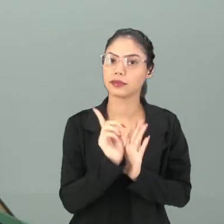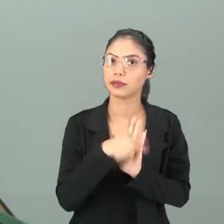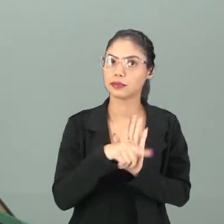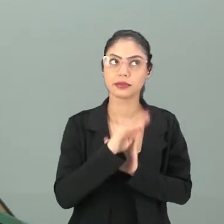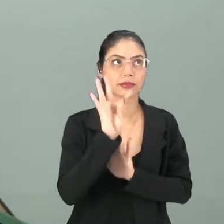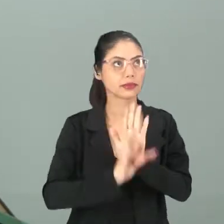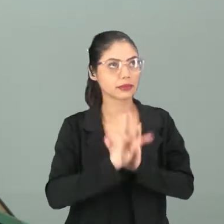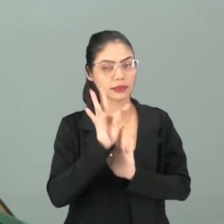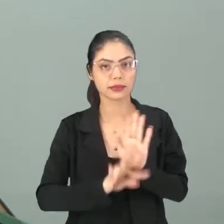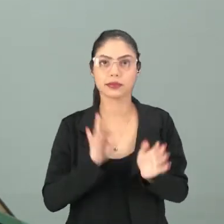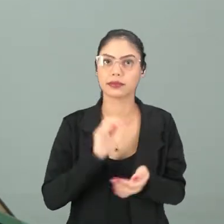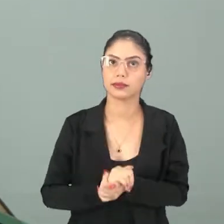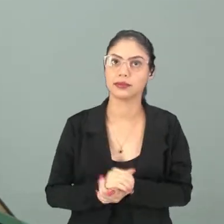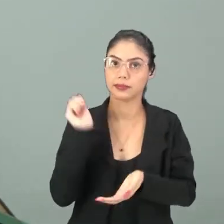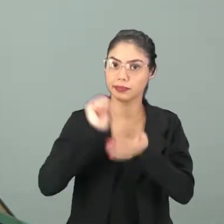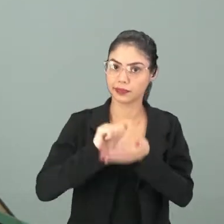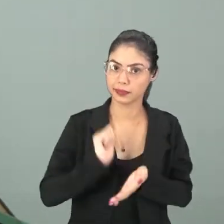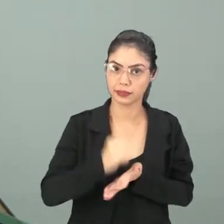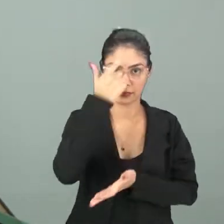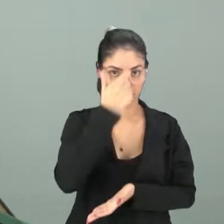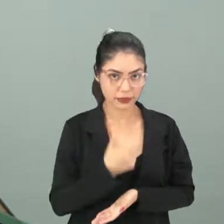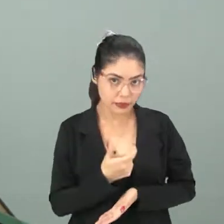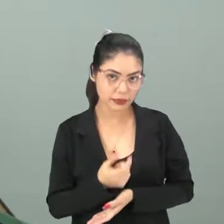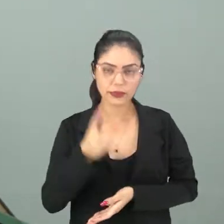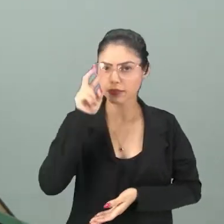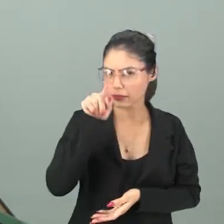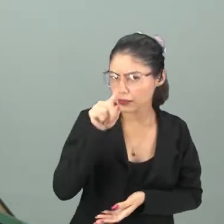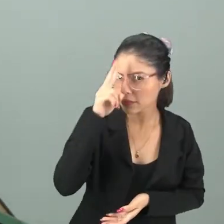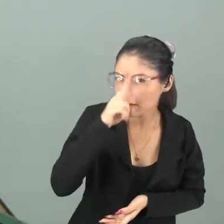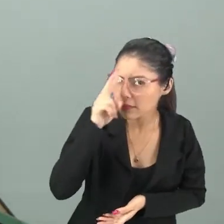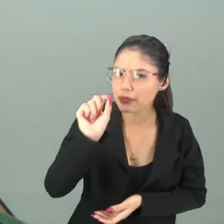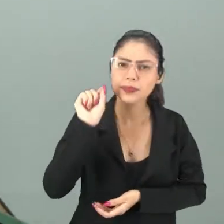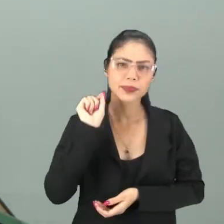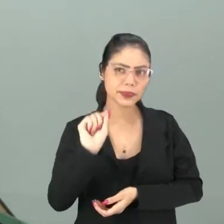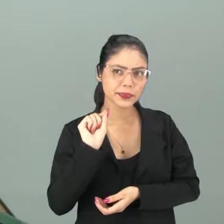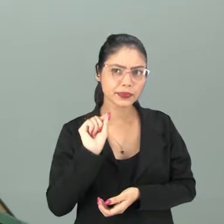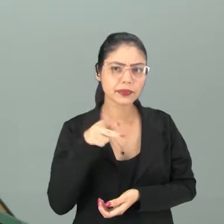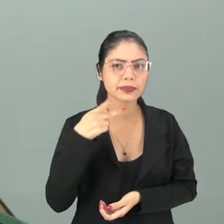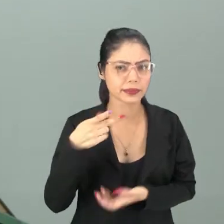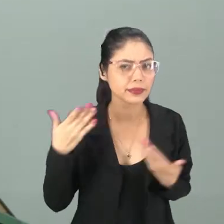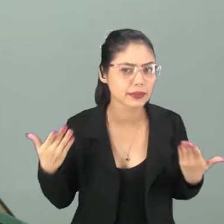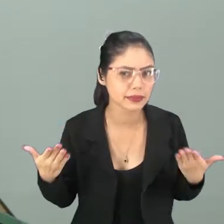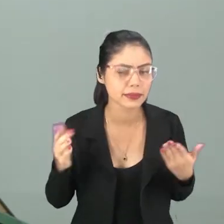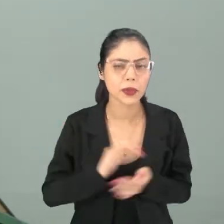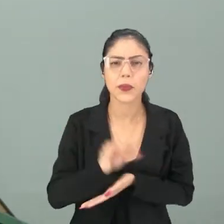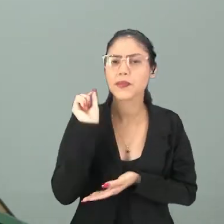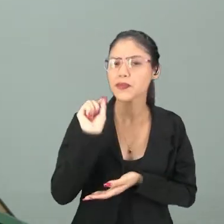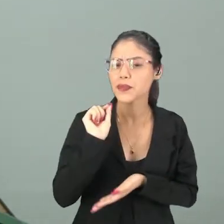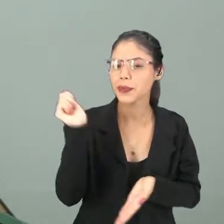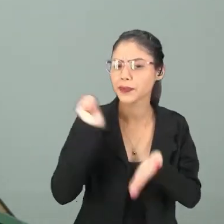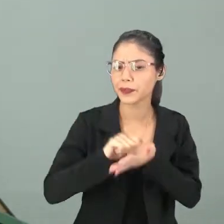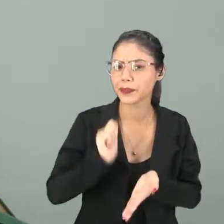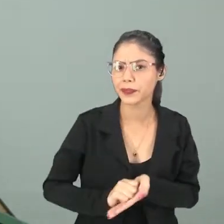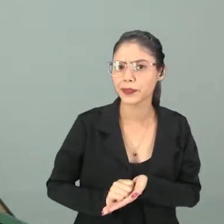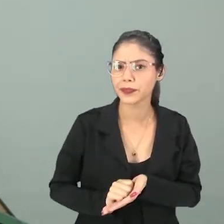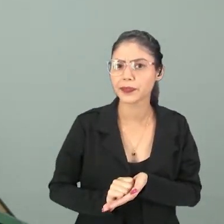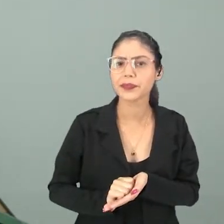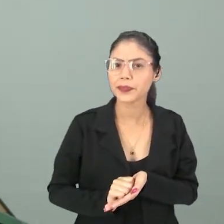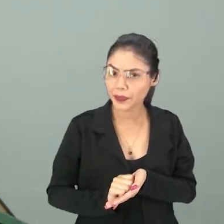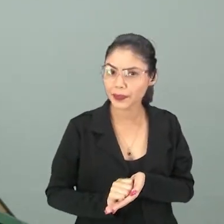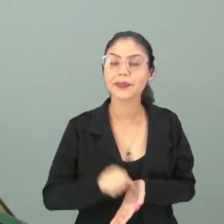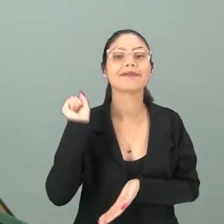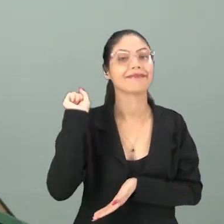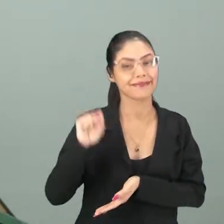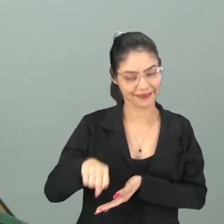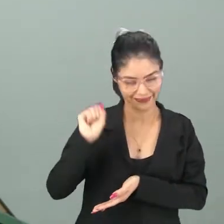gênero textual autobiografia. Vocês lembram ainda o que é que nós estamos falando? O que é autobiografia?